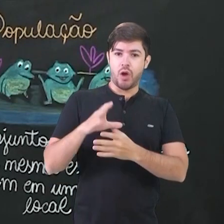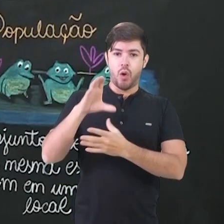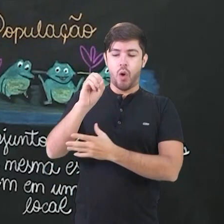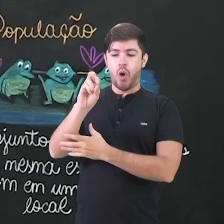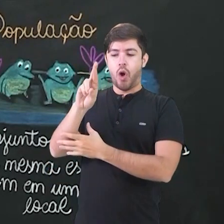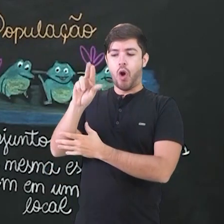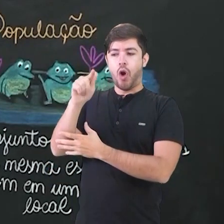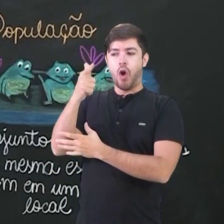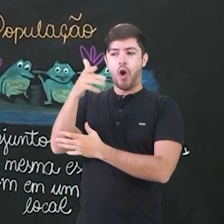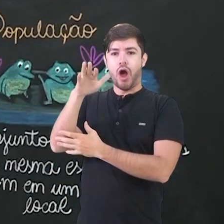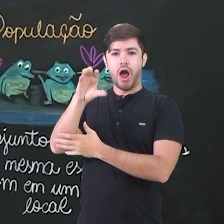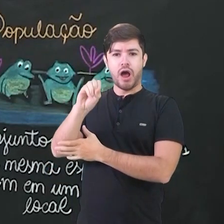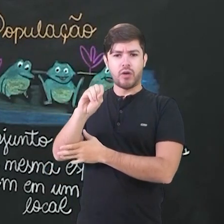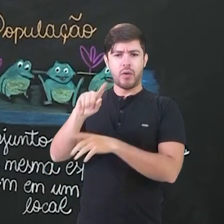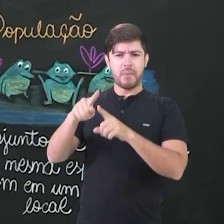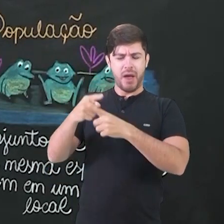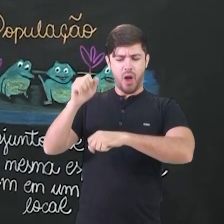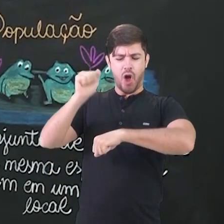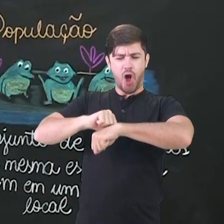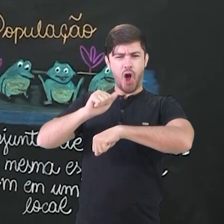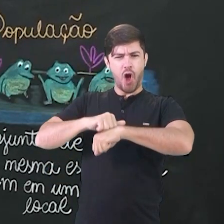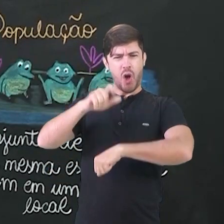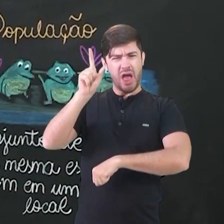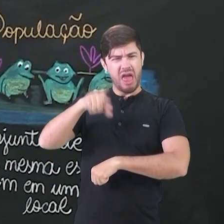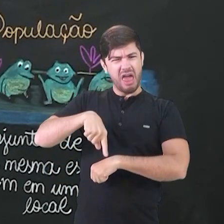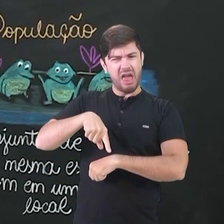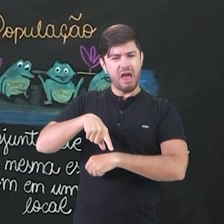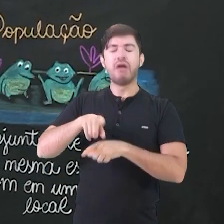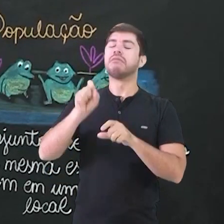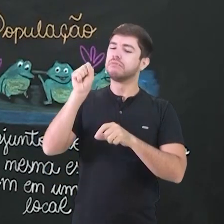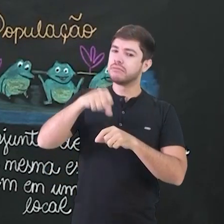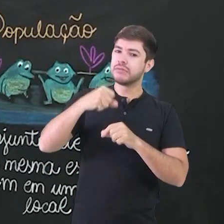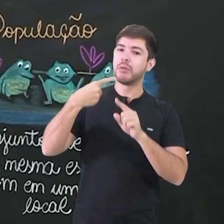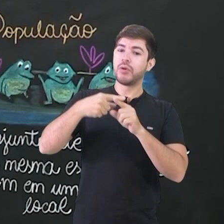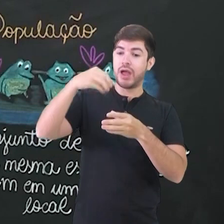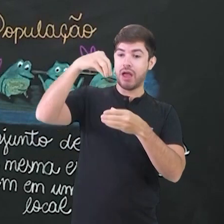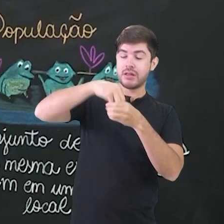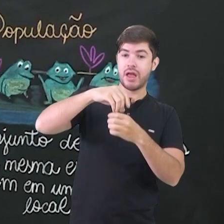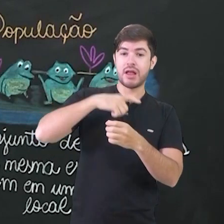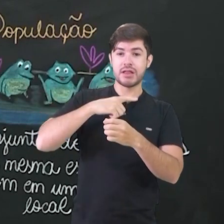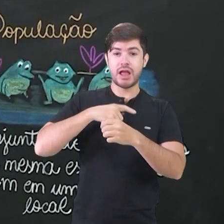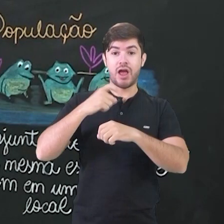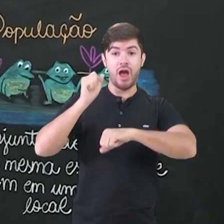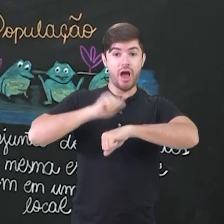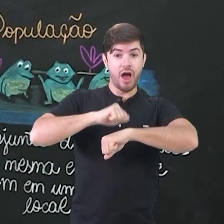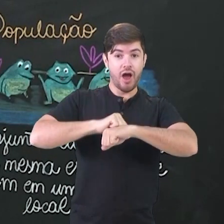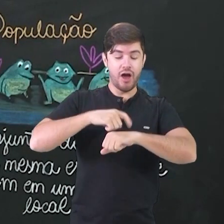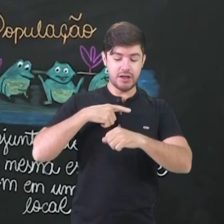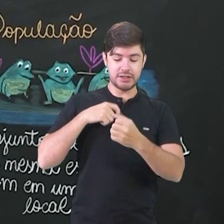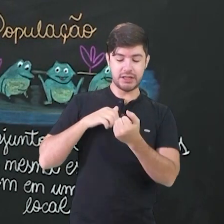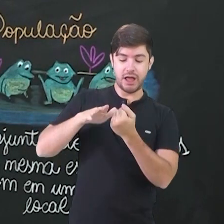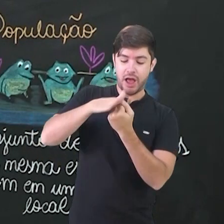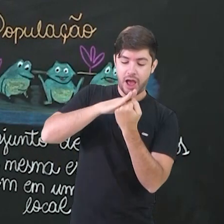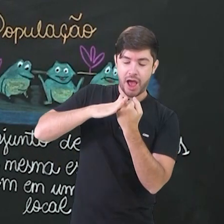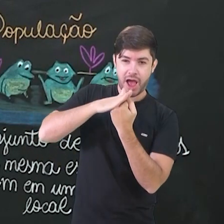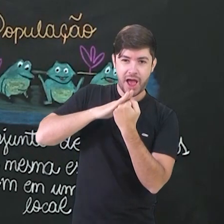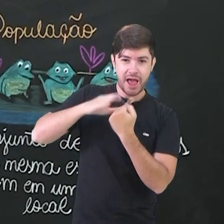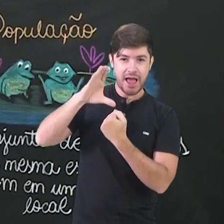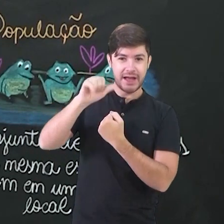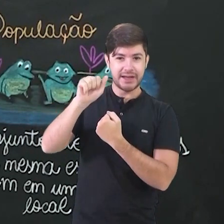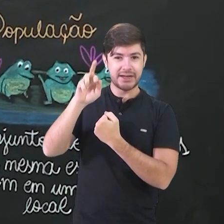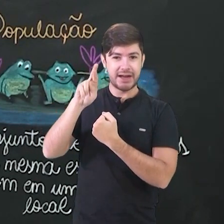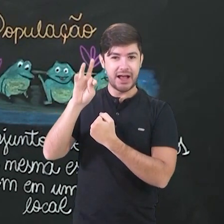órgão. Você fala, mas um osso? Um osso é um órgão? Sim. Em um osso eu tenho tecido ósseo, eu tenho cartilagem, eu